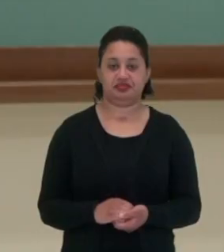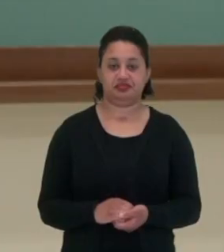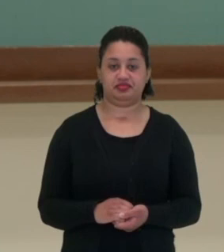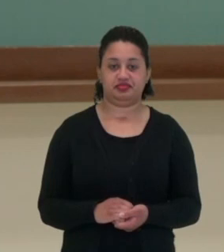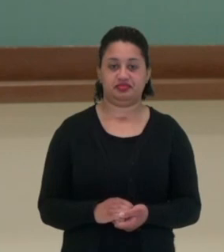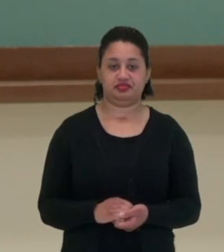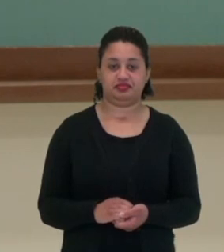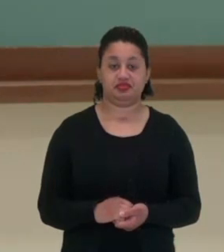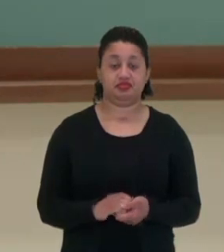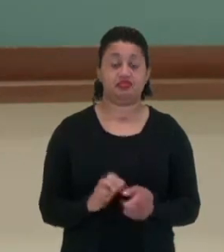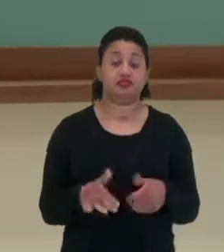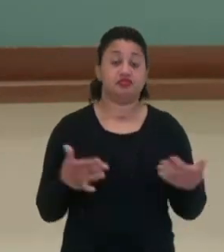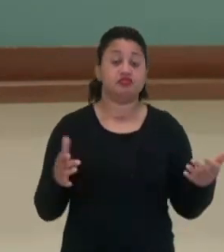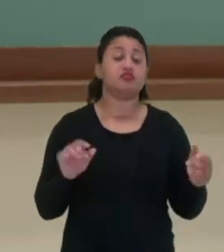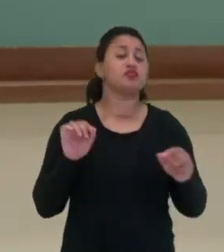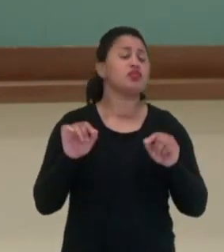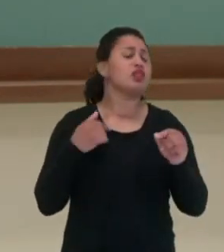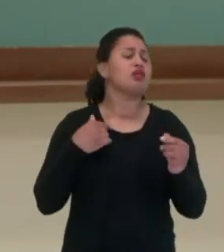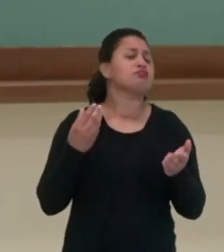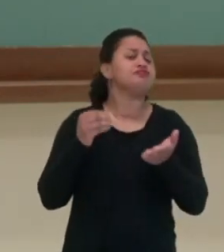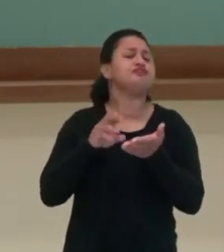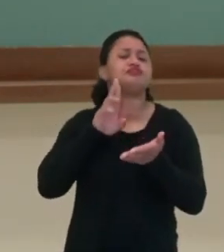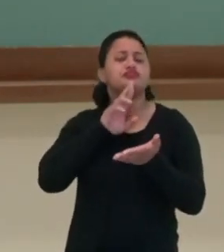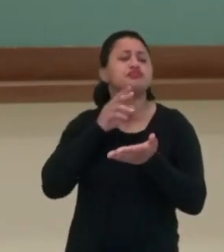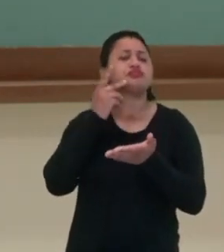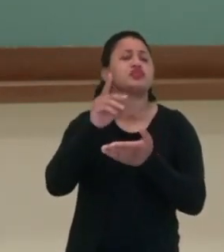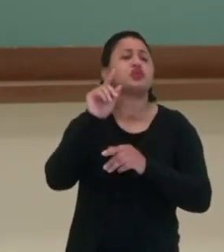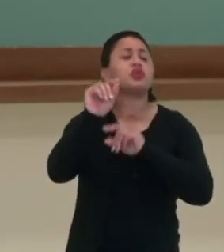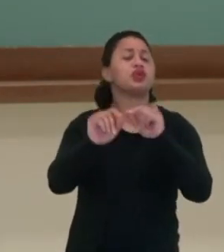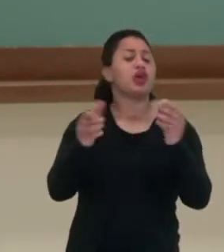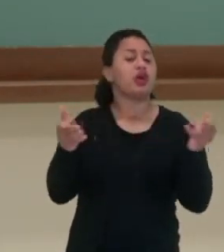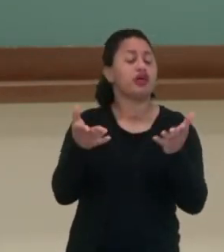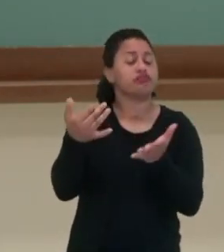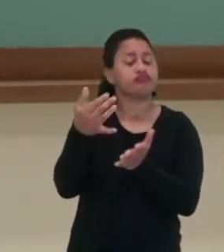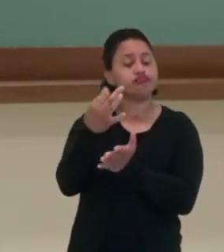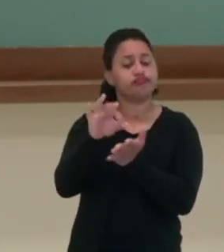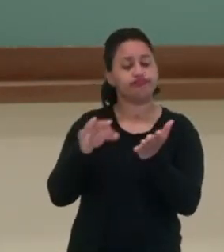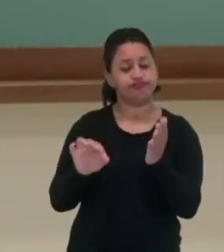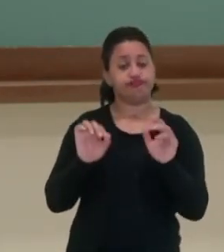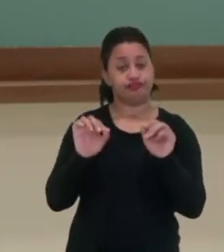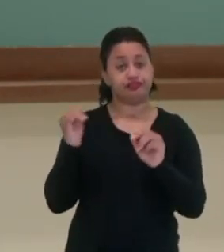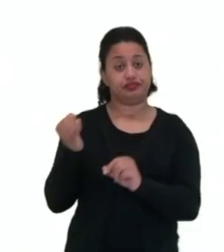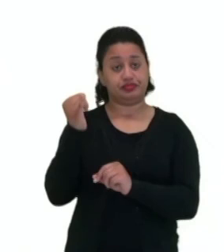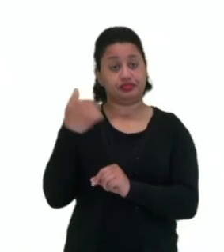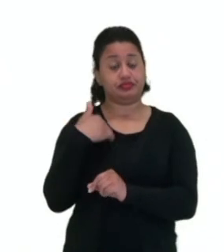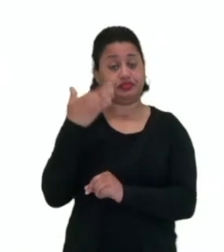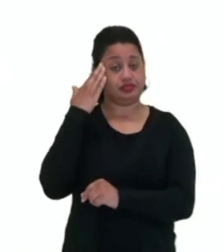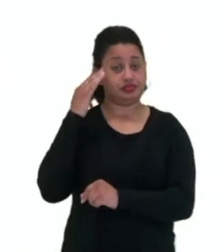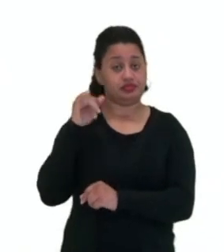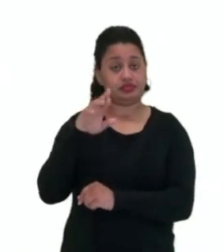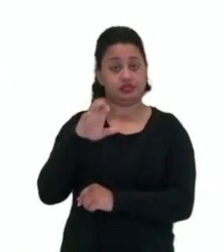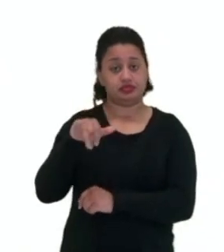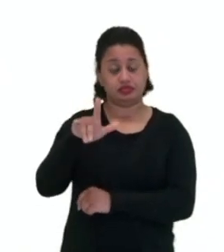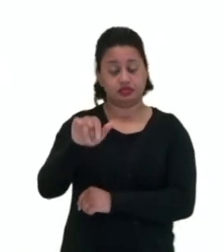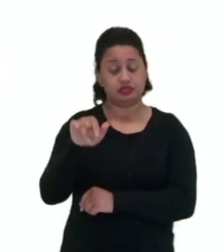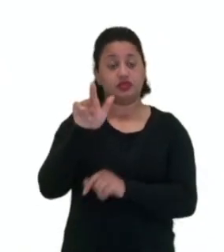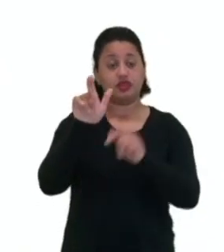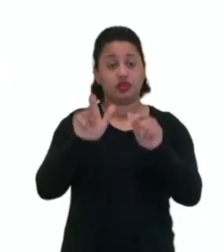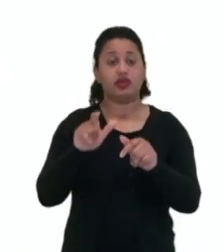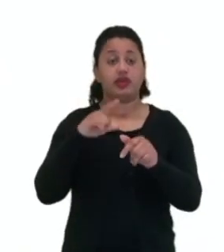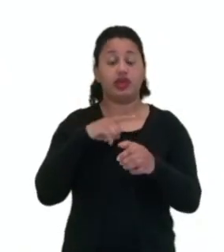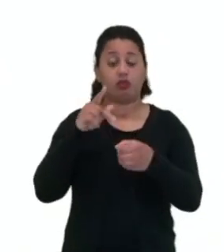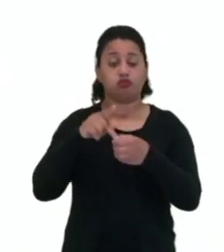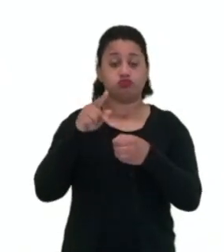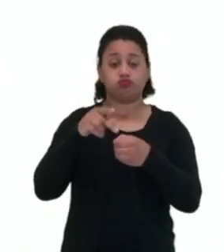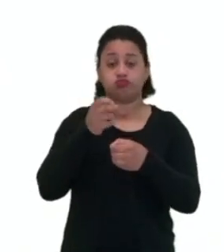Muito bem, o que você colocou aí na sua resposta? Vamos conferir aqui na tela. Ó. É importante destacar que o Iraque é uma das nações com as maiores reservas de petróleo